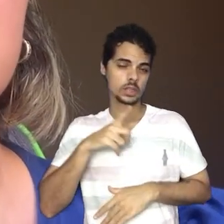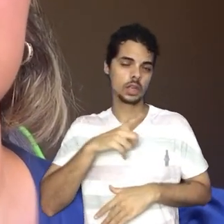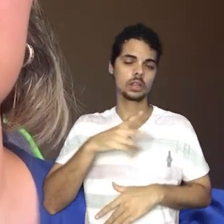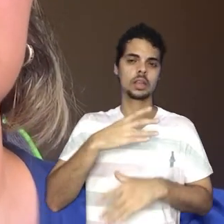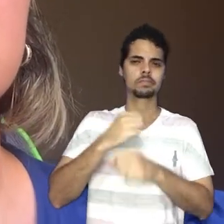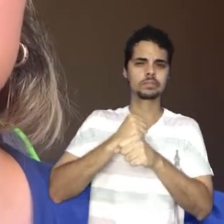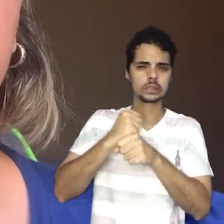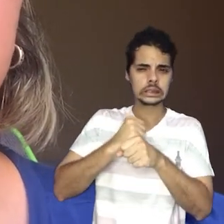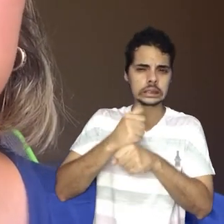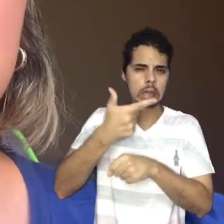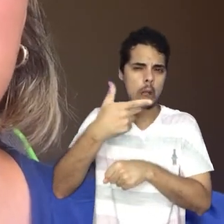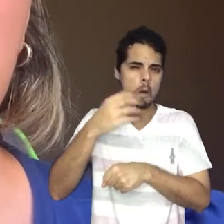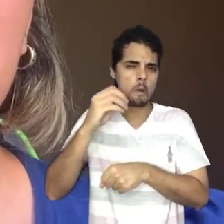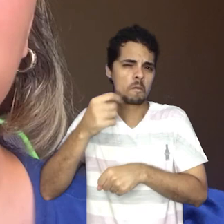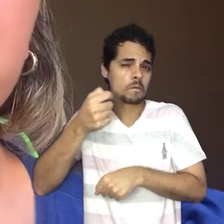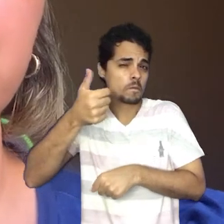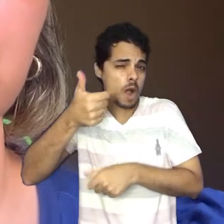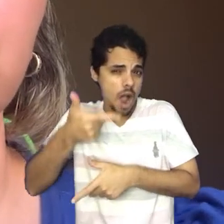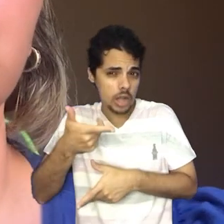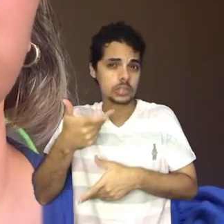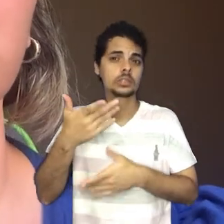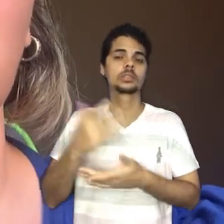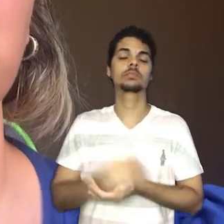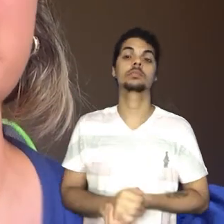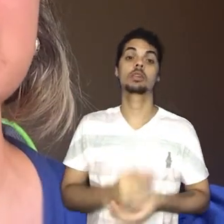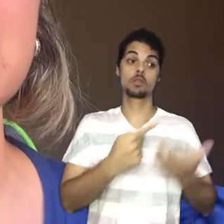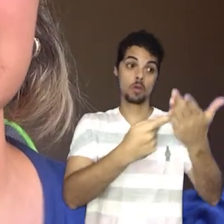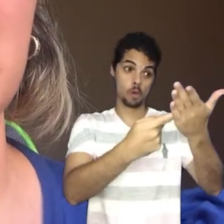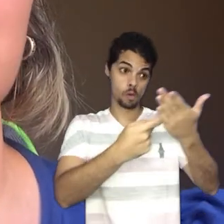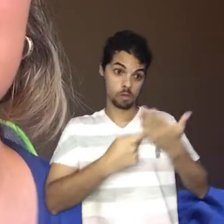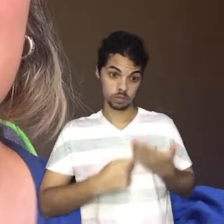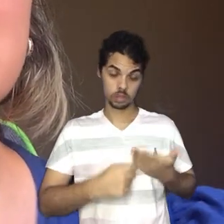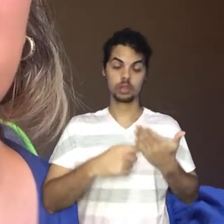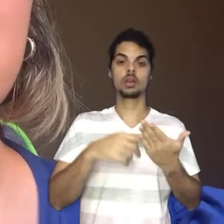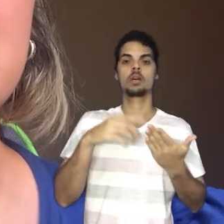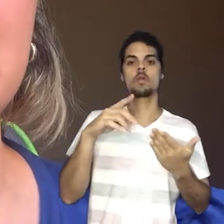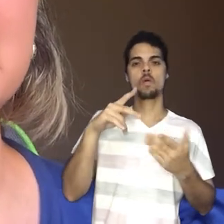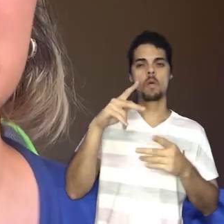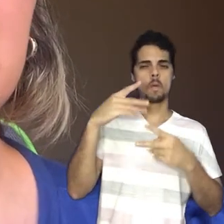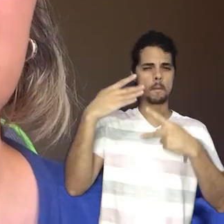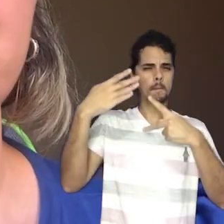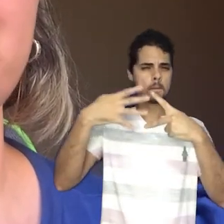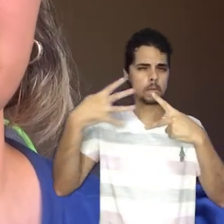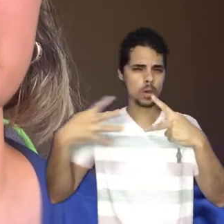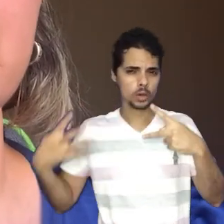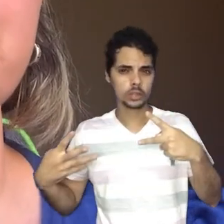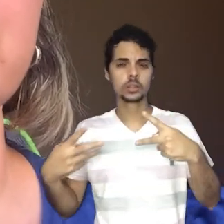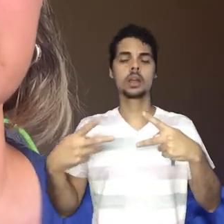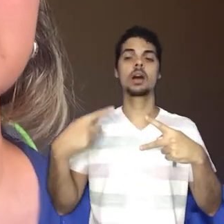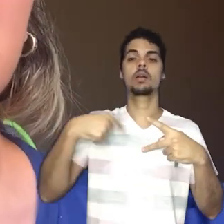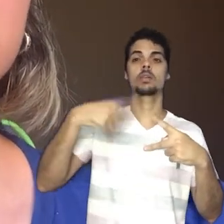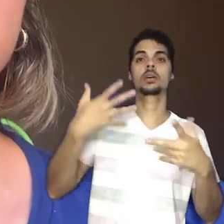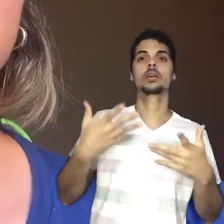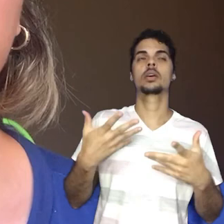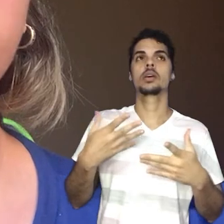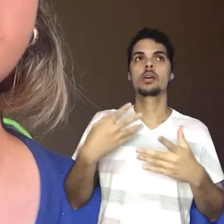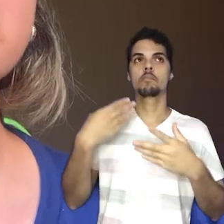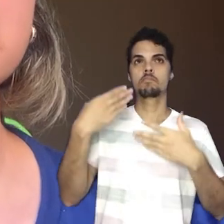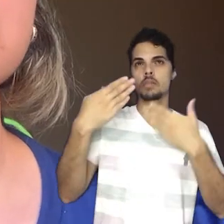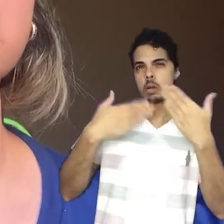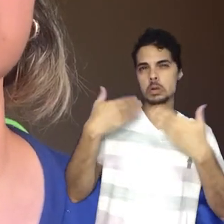jornada e estou aqui a convite do Portal Bicentenário da Independência para